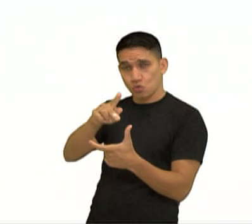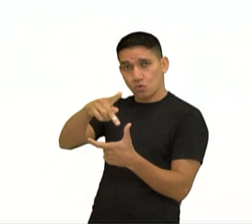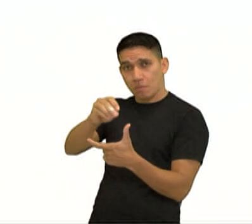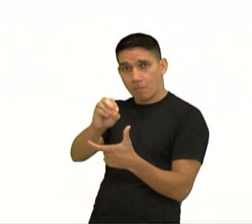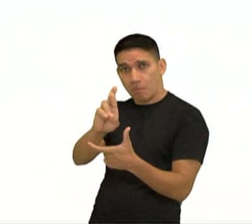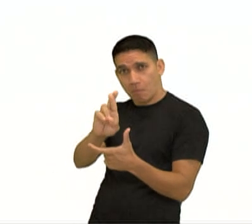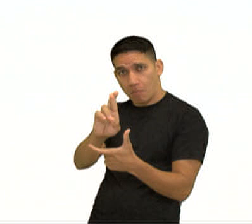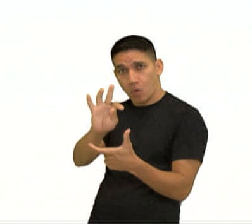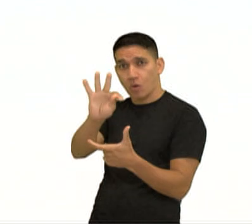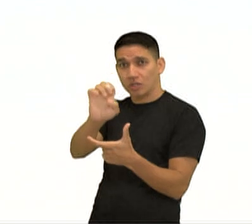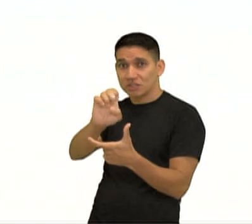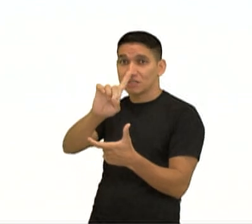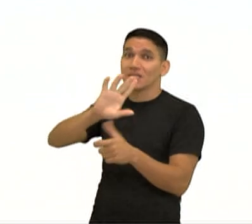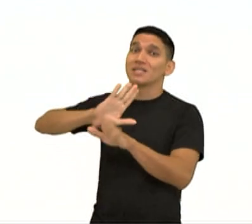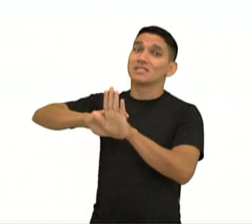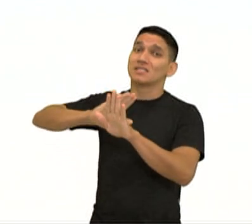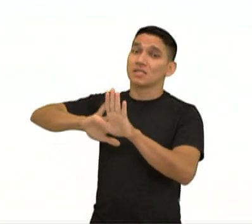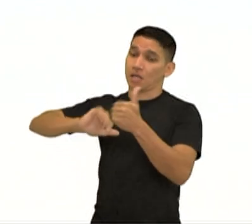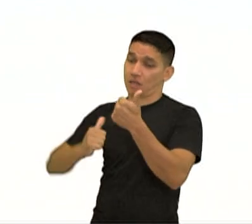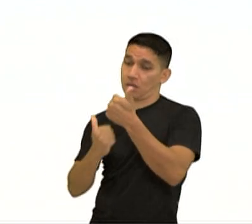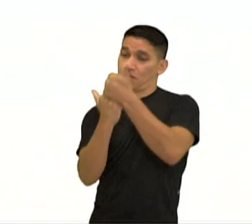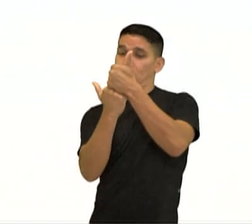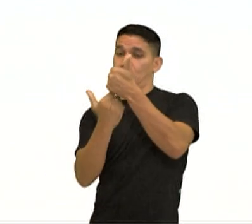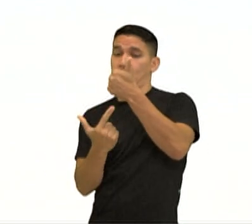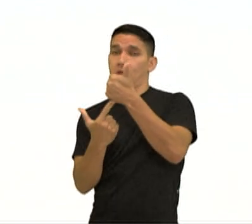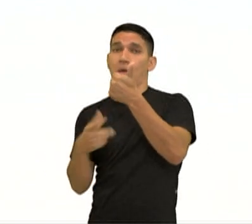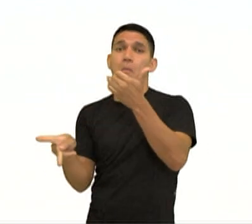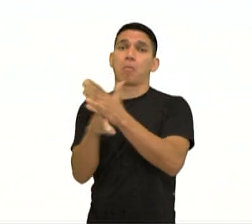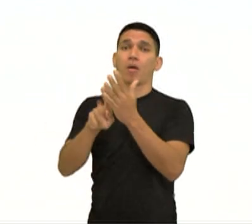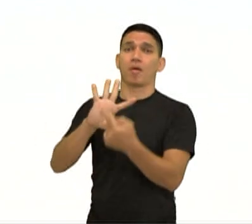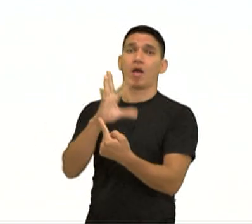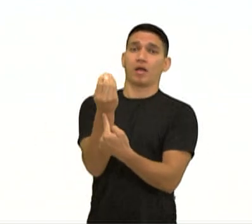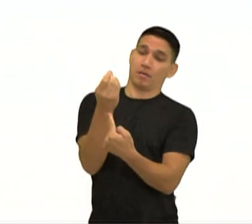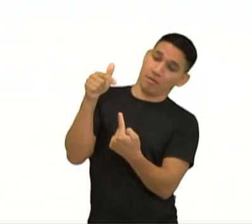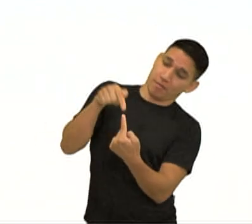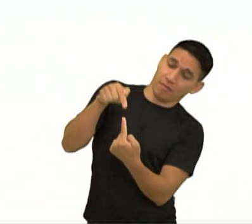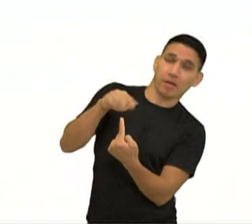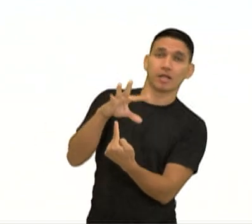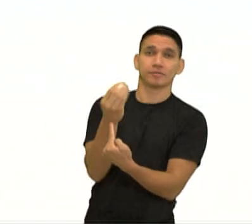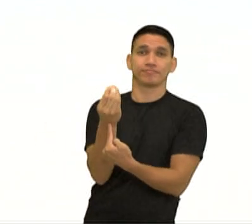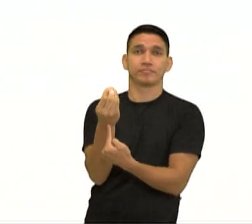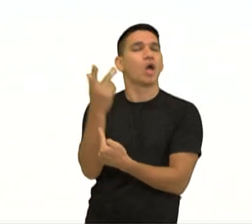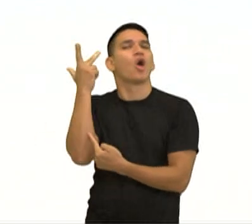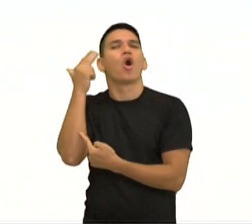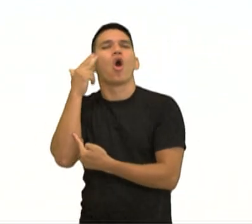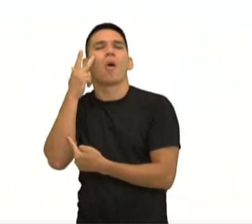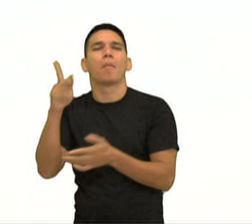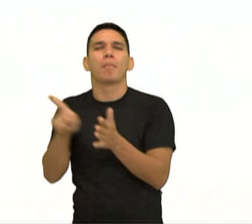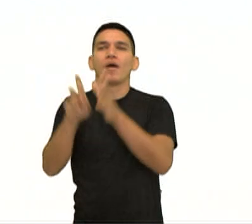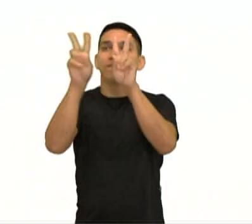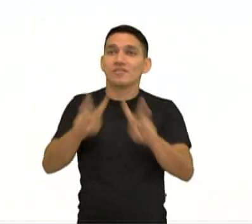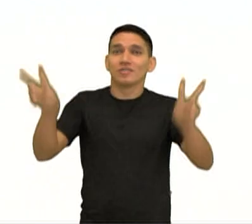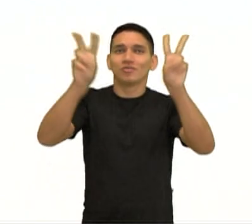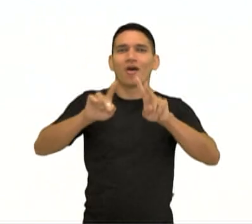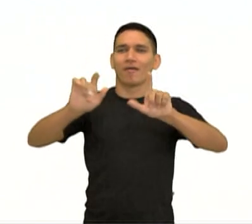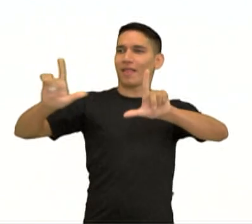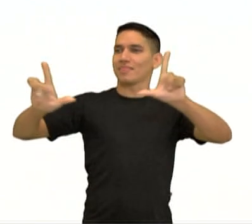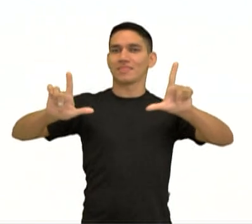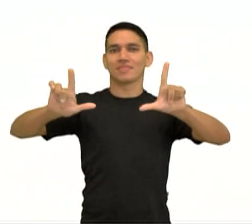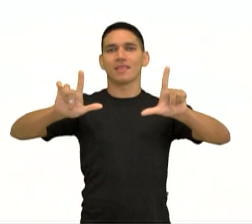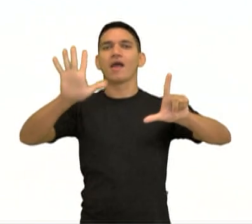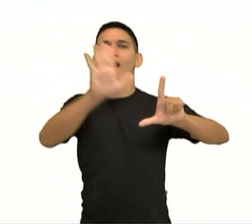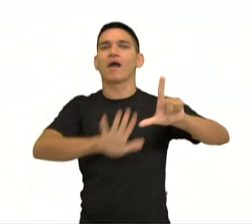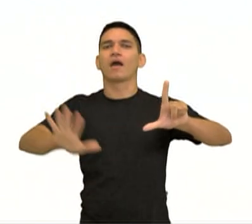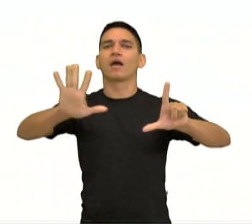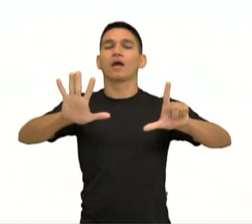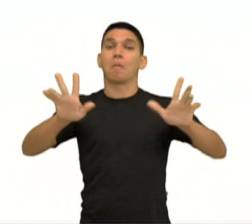para sustentar a obra de arte. O mais comum nas artes visuais é a tela. No teatro e na dança, o principal suporte é